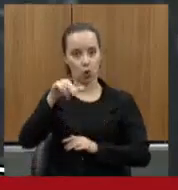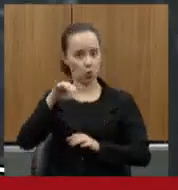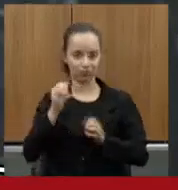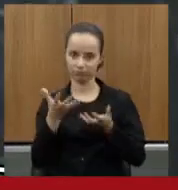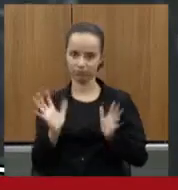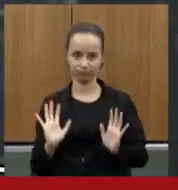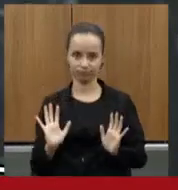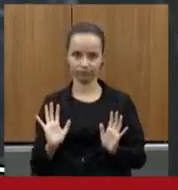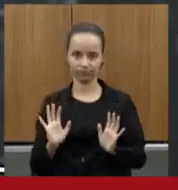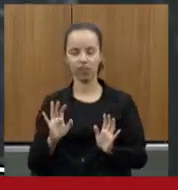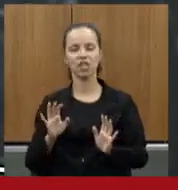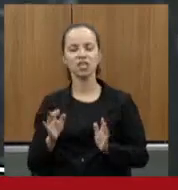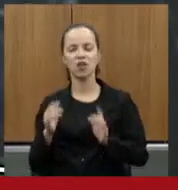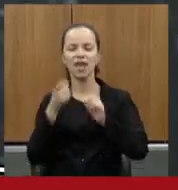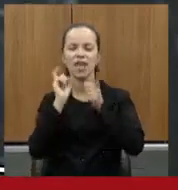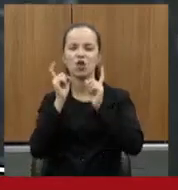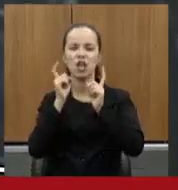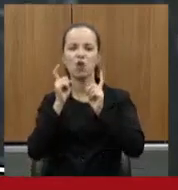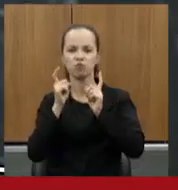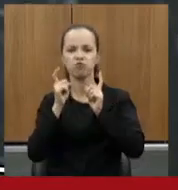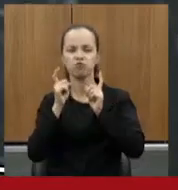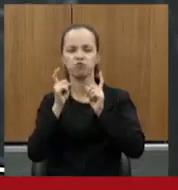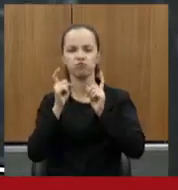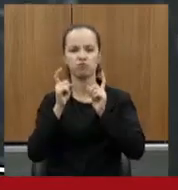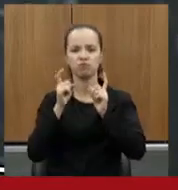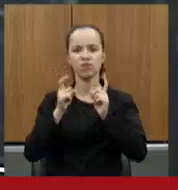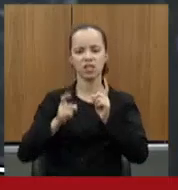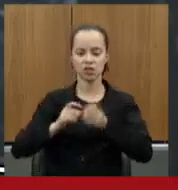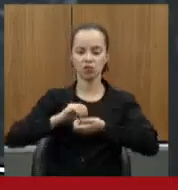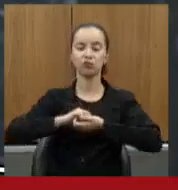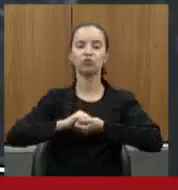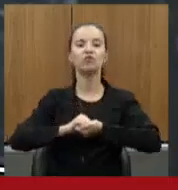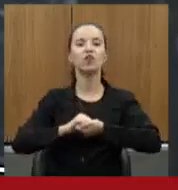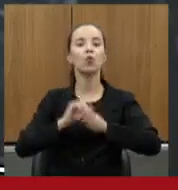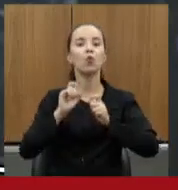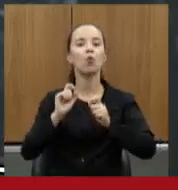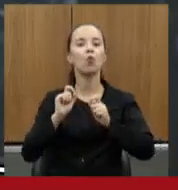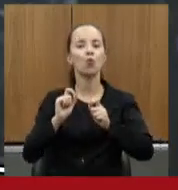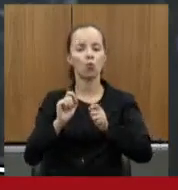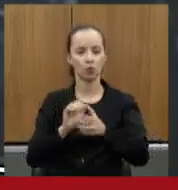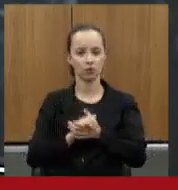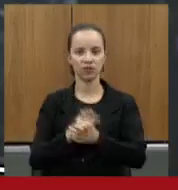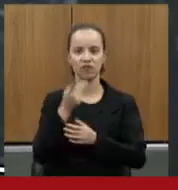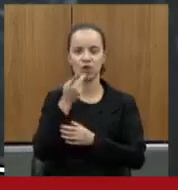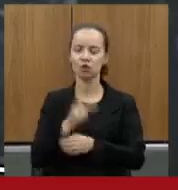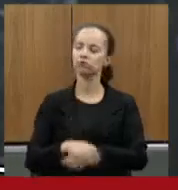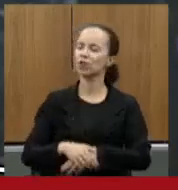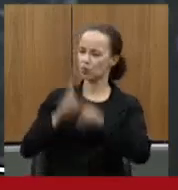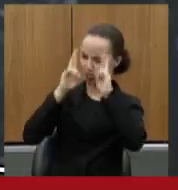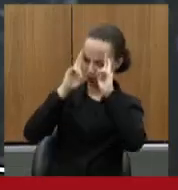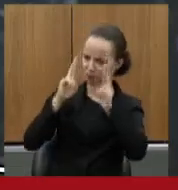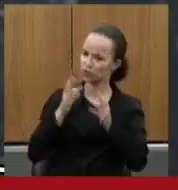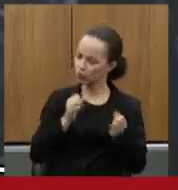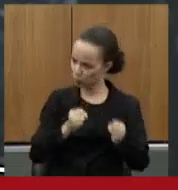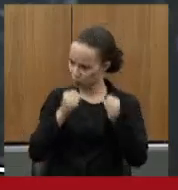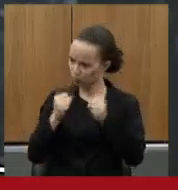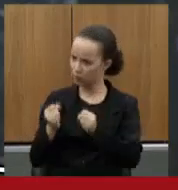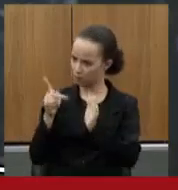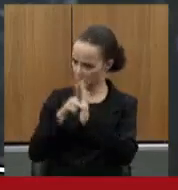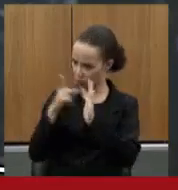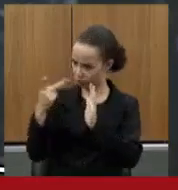frente ao canhão e fez para o canhão a saudação que se faz para o imperador, dizendo, respeito muito o poder de sua